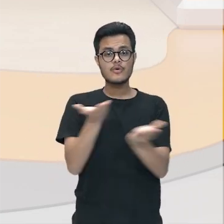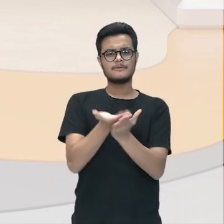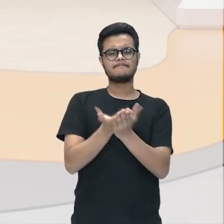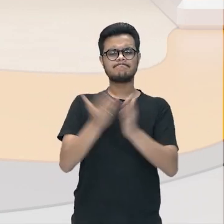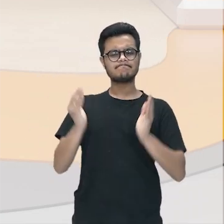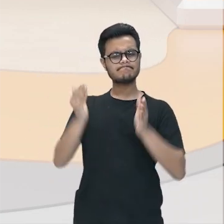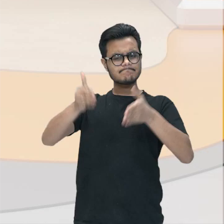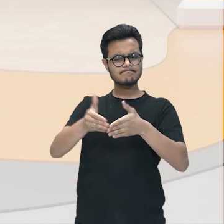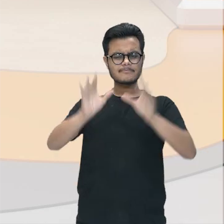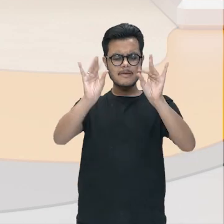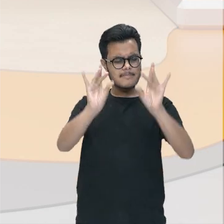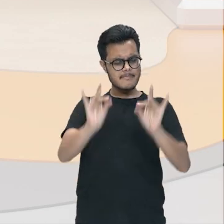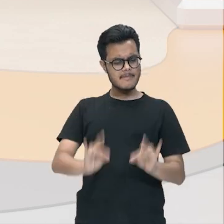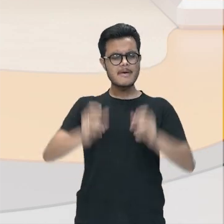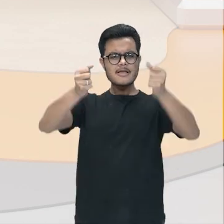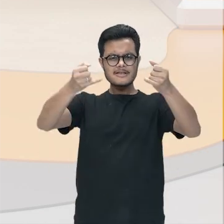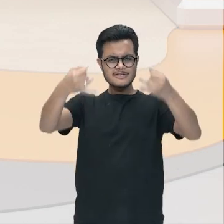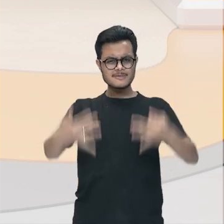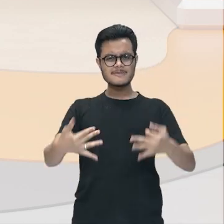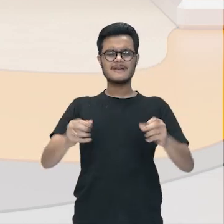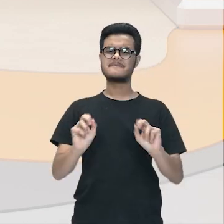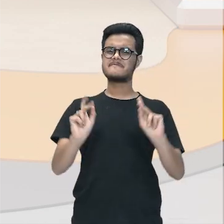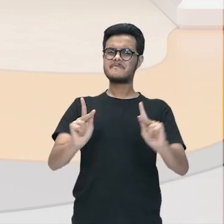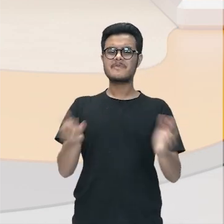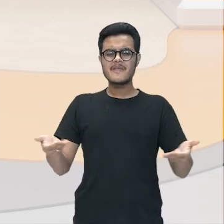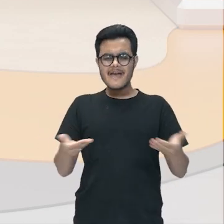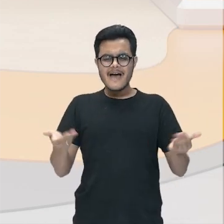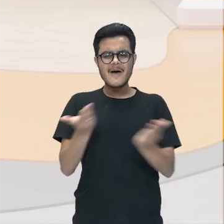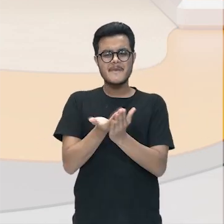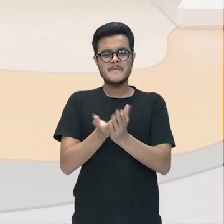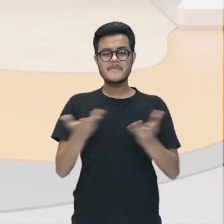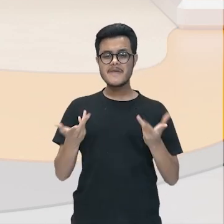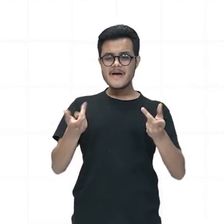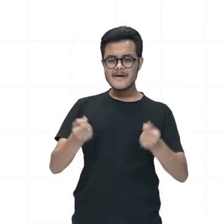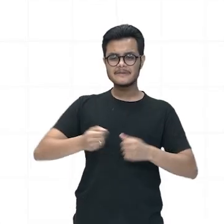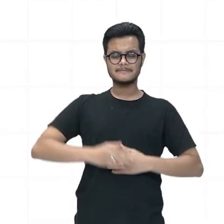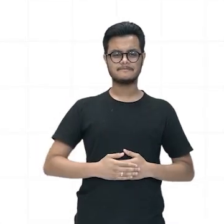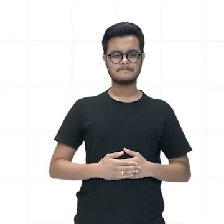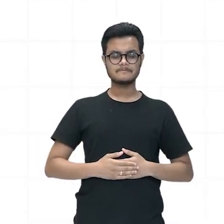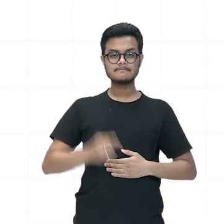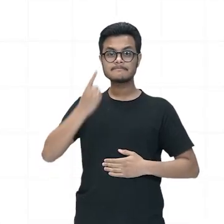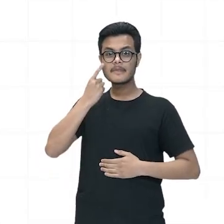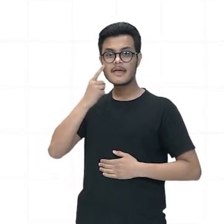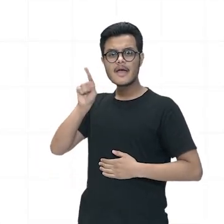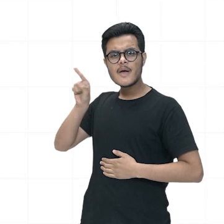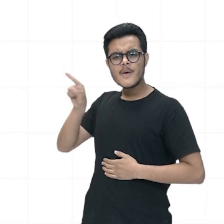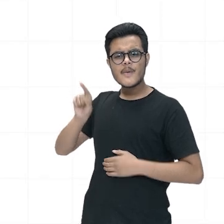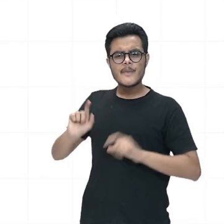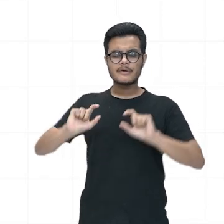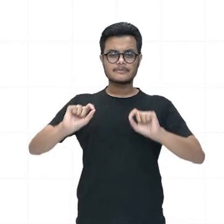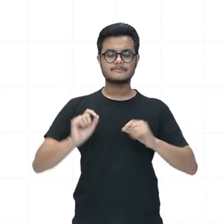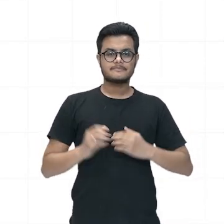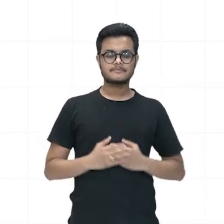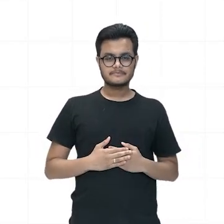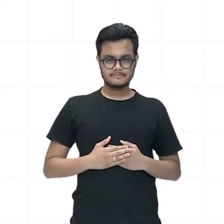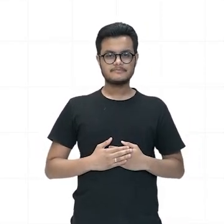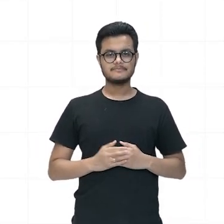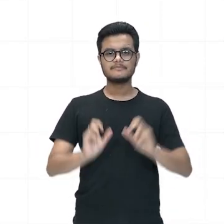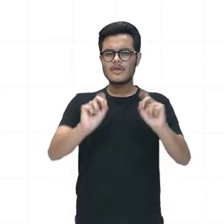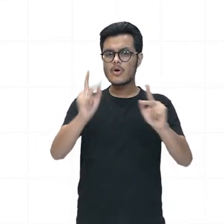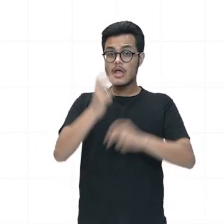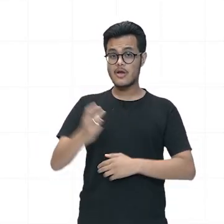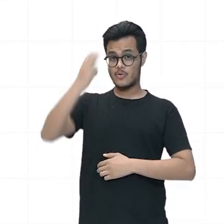olhar, desvendar aí, nessa aulinha show de hoje. Então, acompanha ali comigo, olha só, a gente tem, então, essa